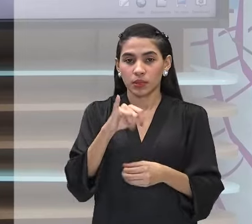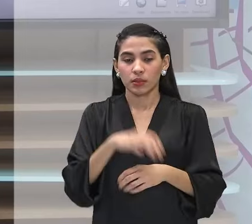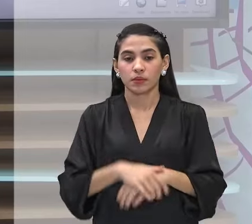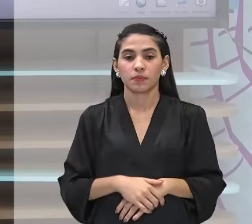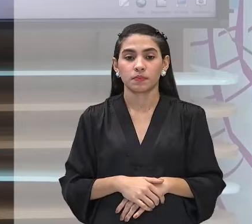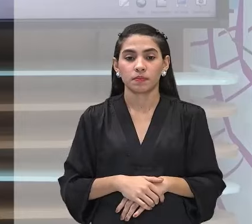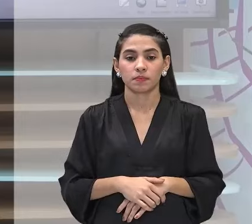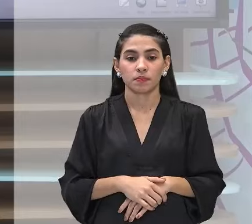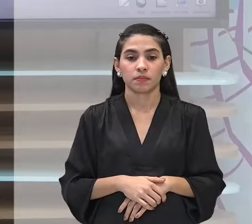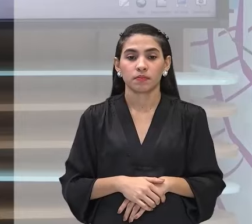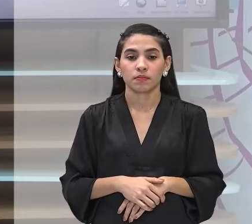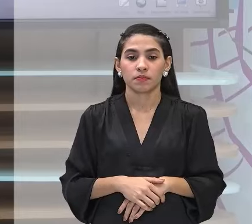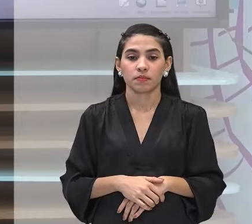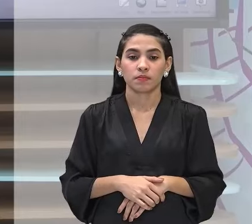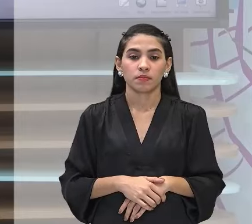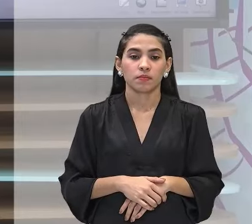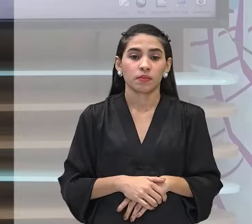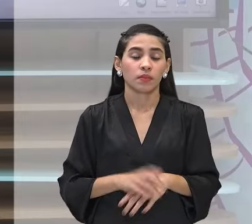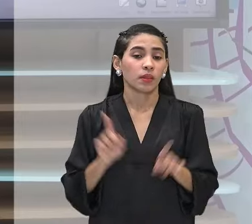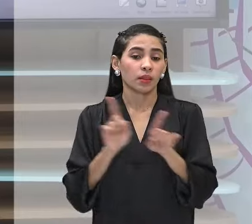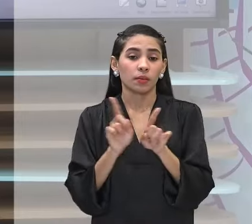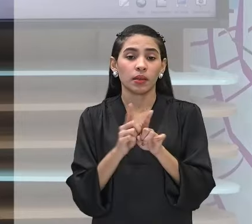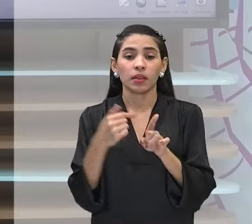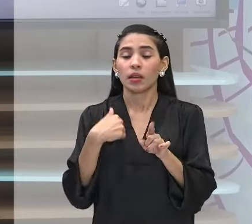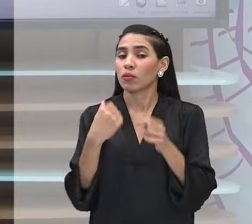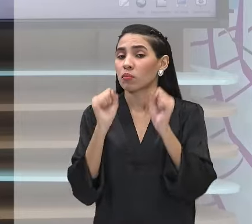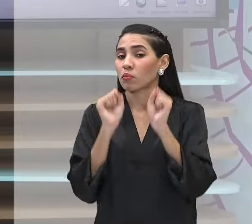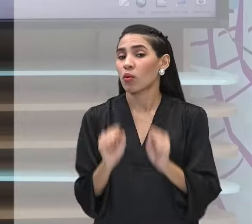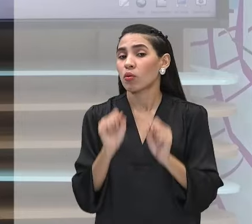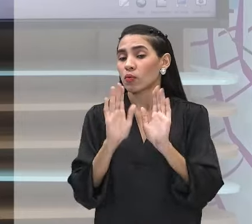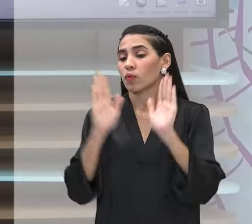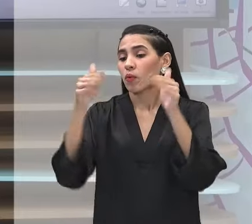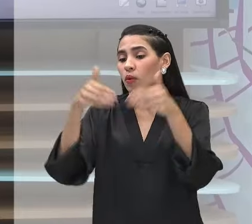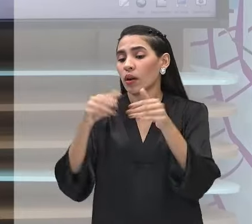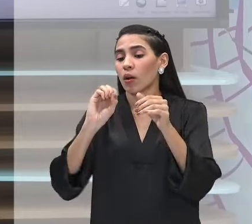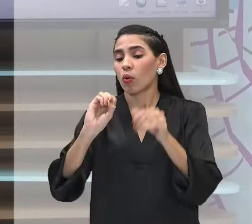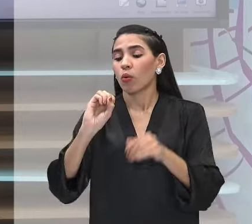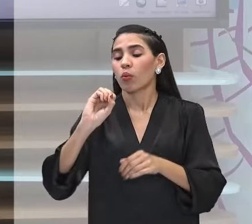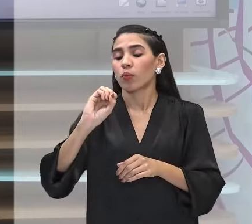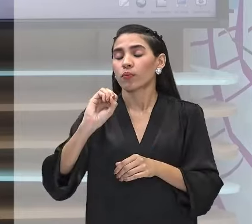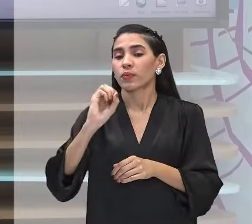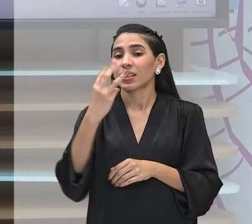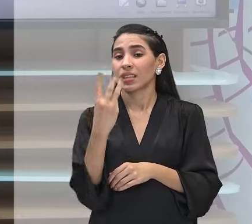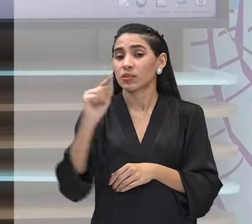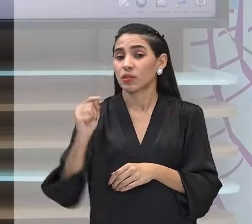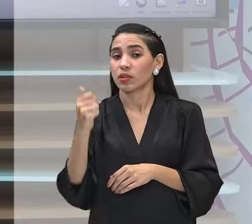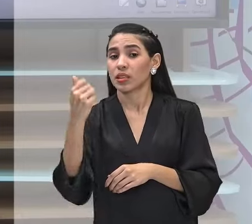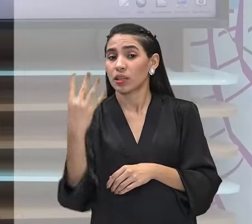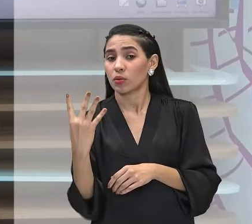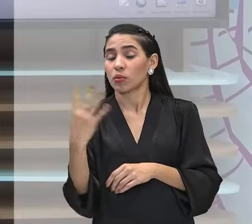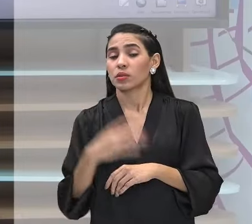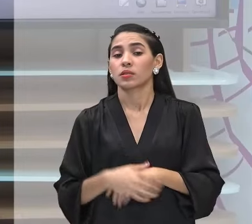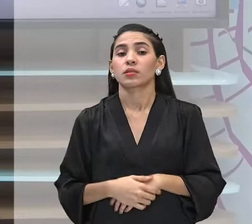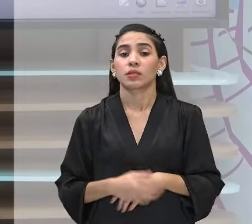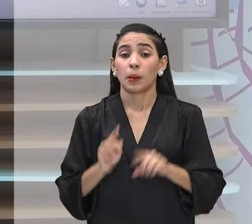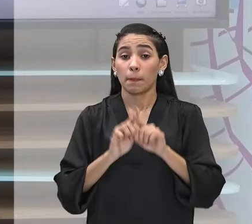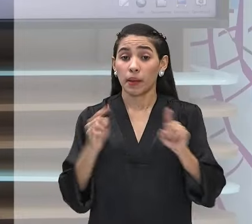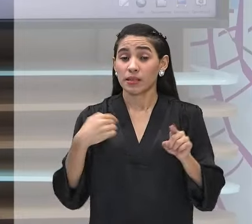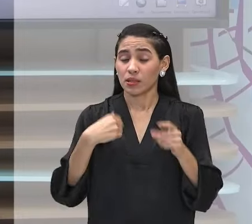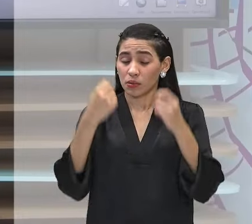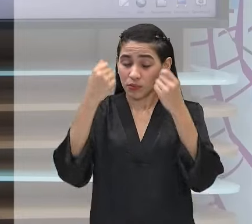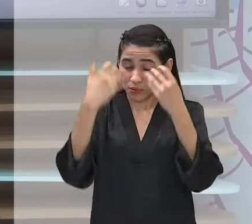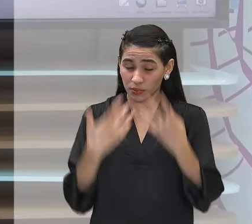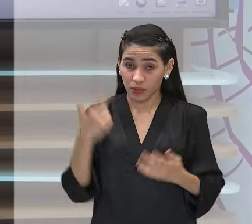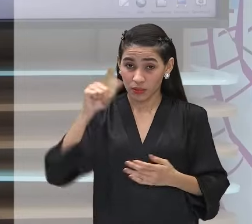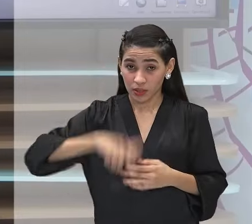né porque eu tô tirando é muito como eu poderia trabalhar com ele igual a 3,14 utilizando duas casas mas eu volto a dizer